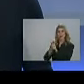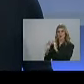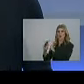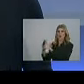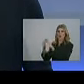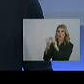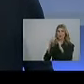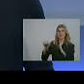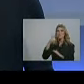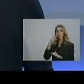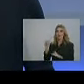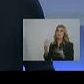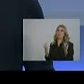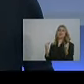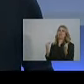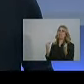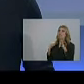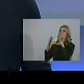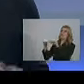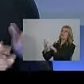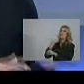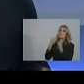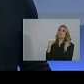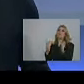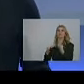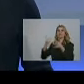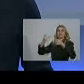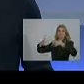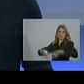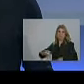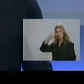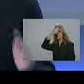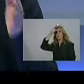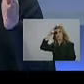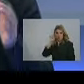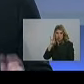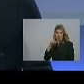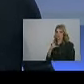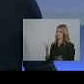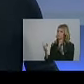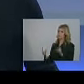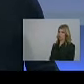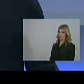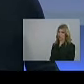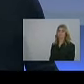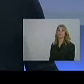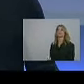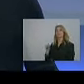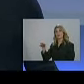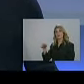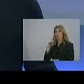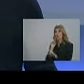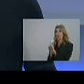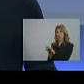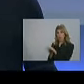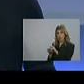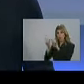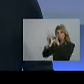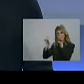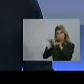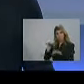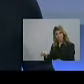botar azeitona na empada do Beltrame. Por isso eu saí da Prefeitura do Rio de Janeiro. E sobre educação, eu queria dizer o